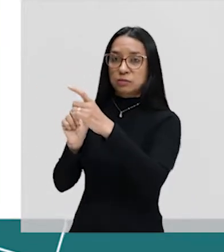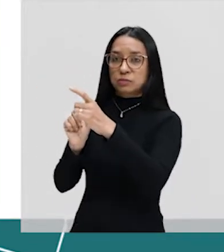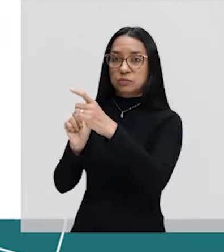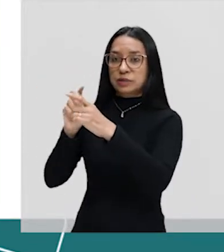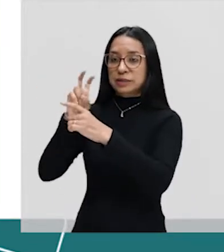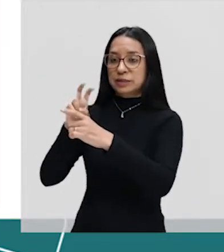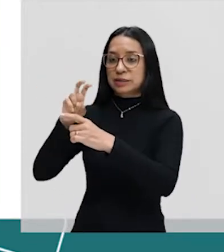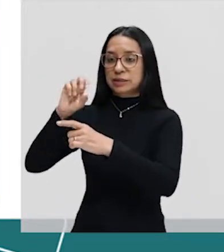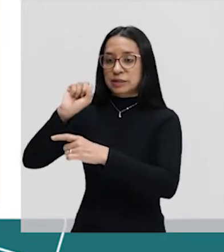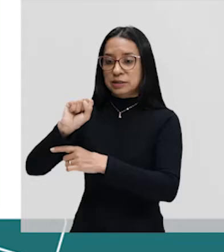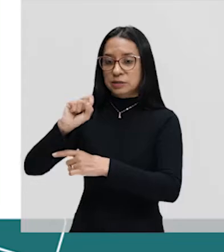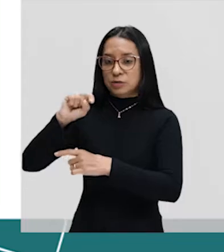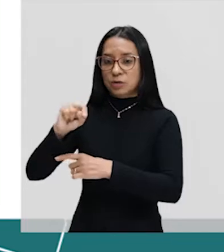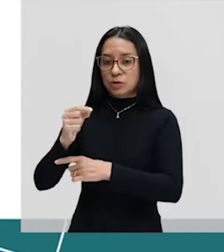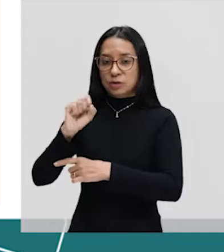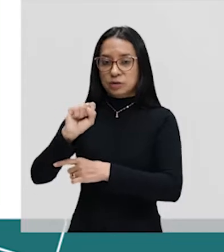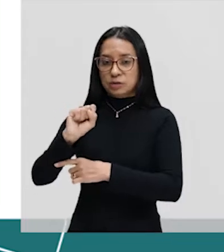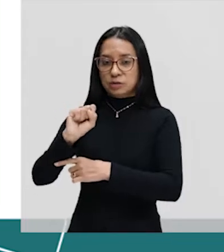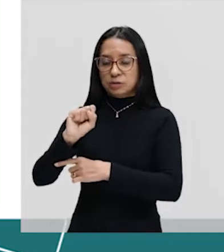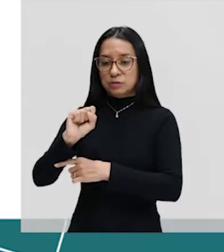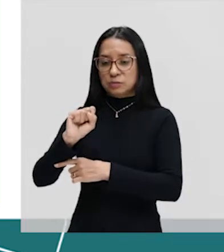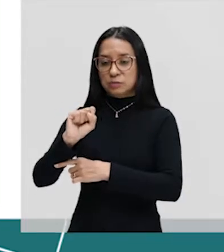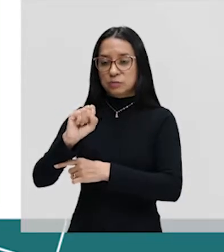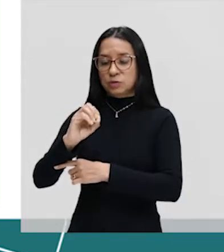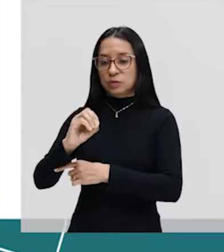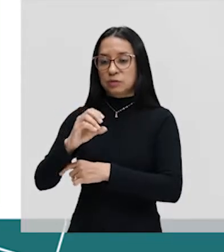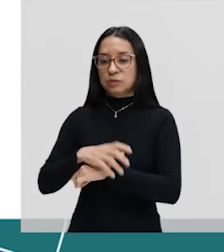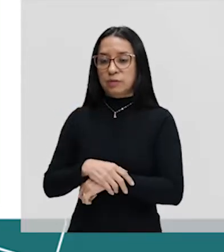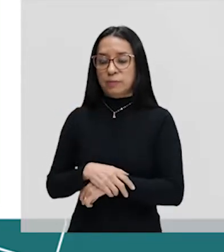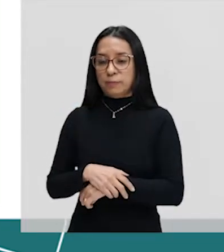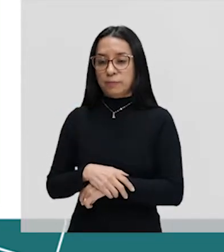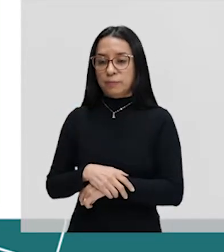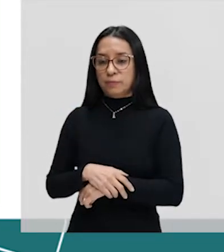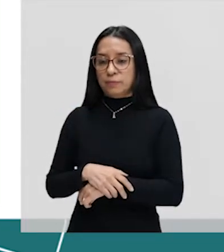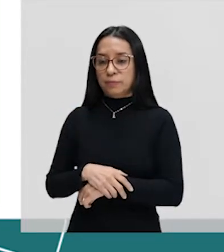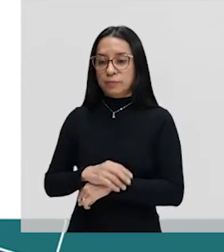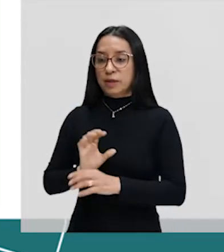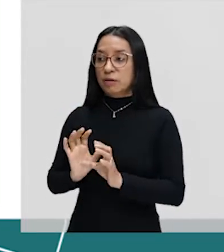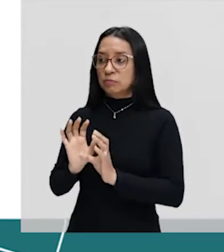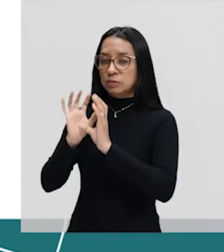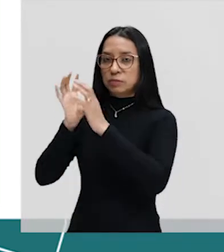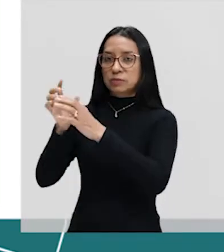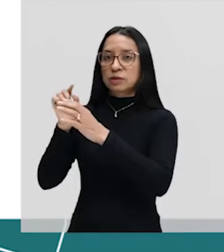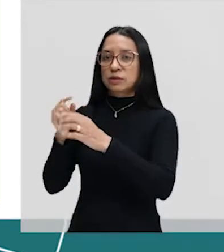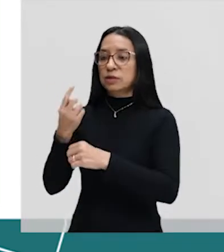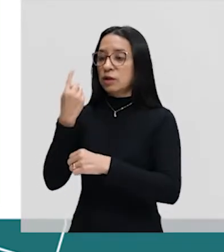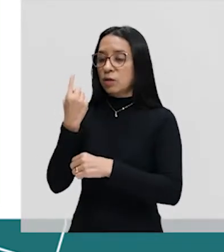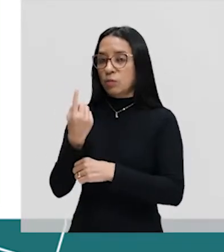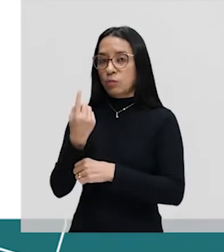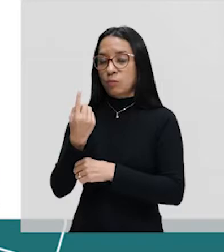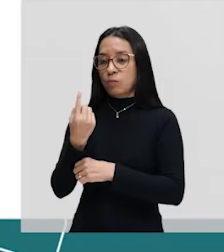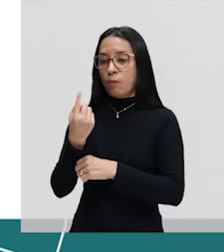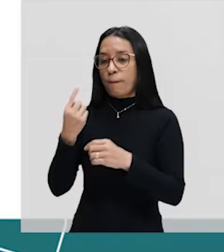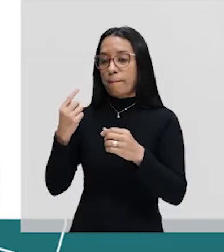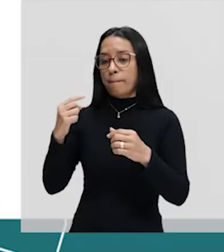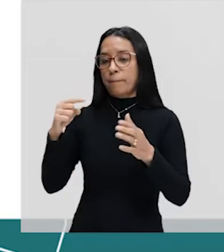5,80 da linha de fundo. O arremesso daqui vale o quê? Vale 1 ponto. Então, linha de 3 pontos, o arremesso